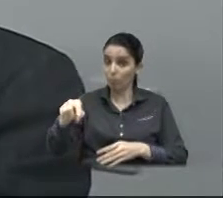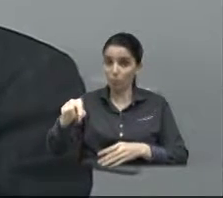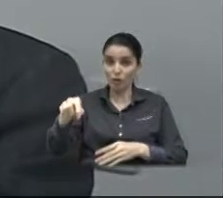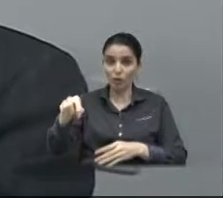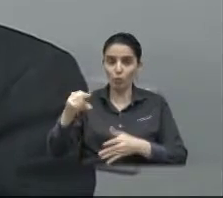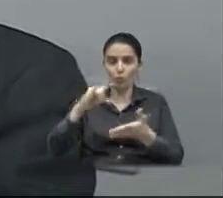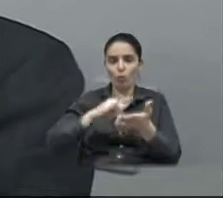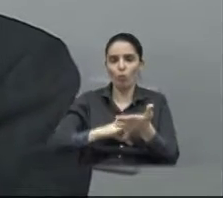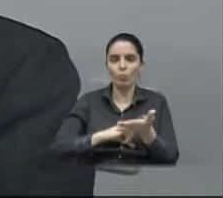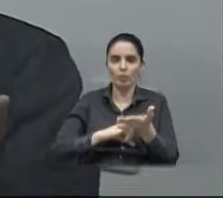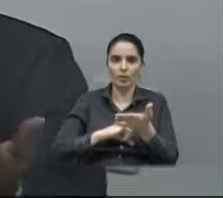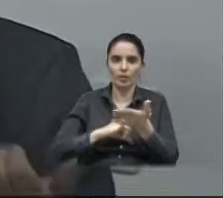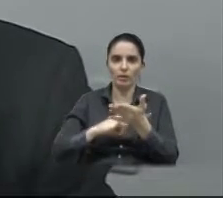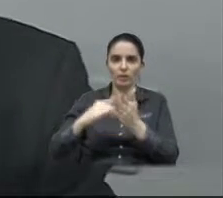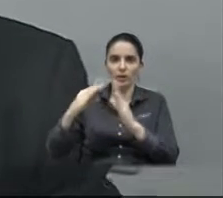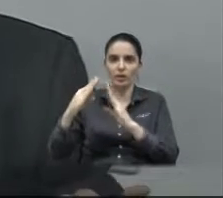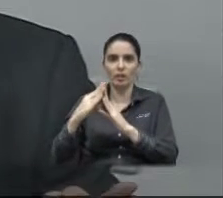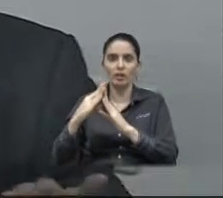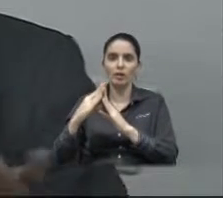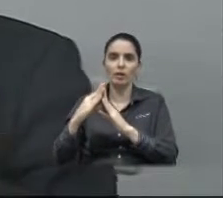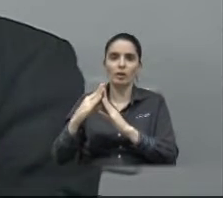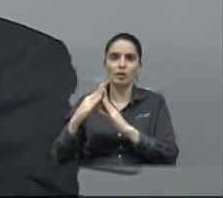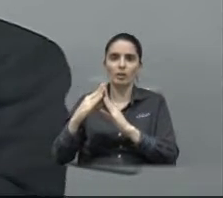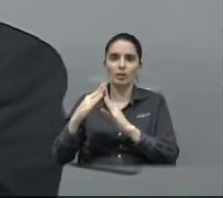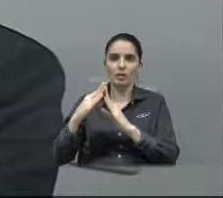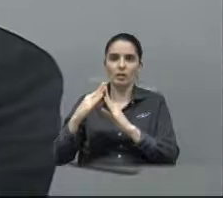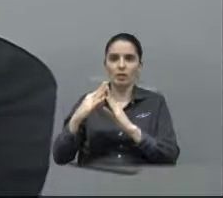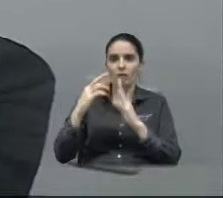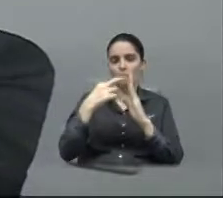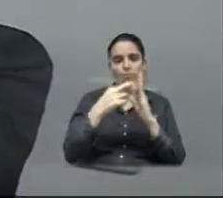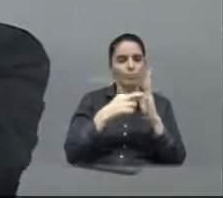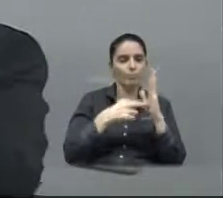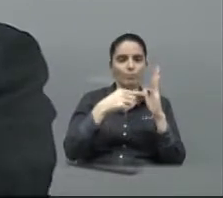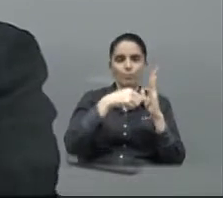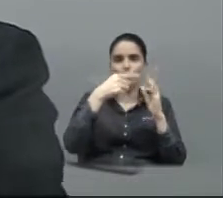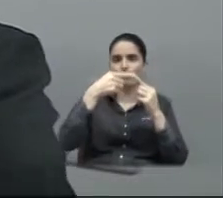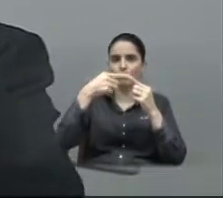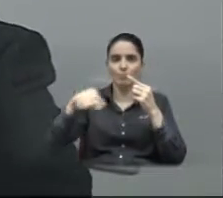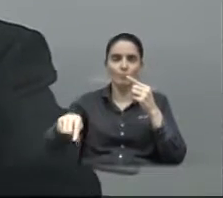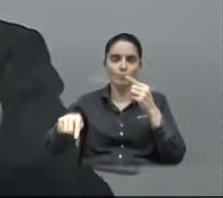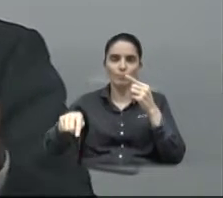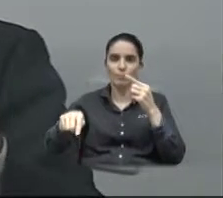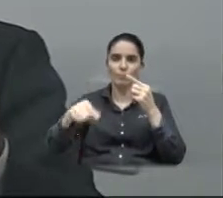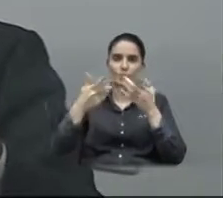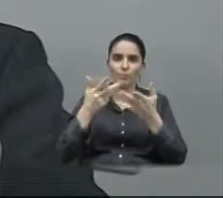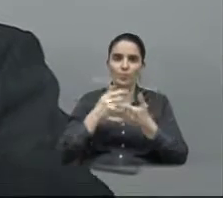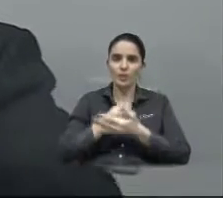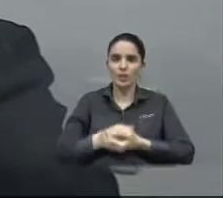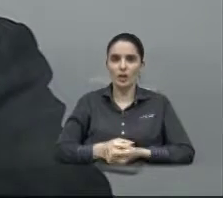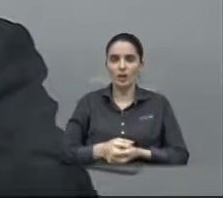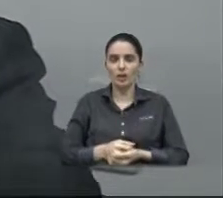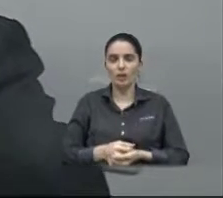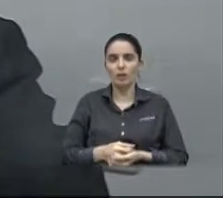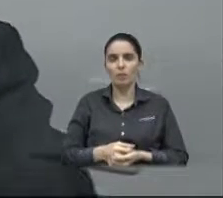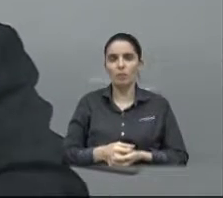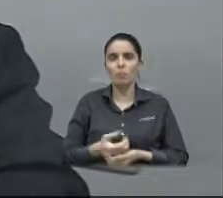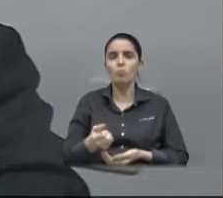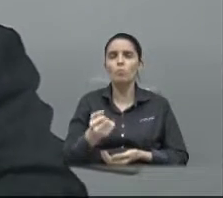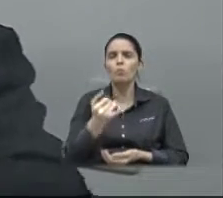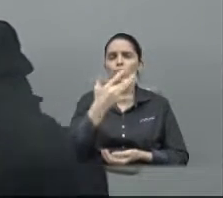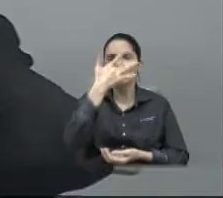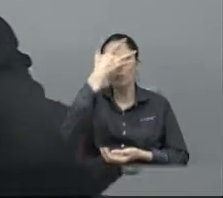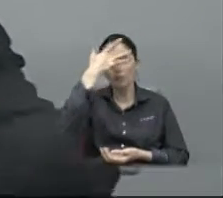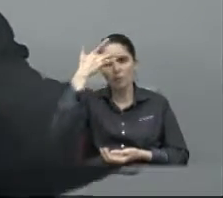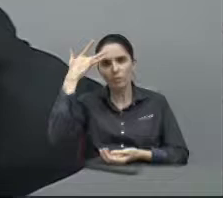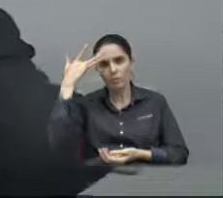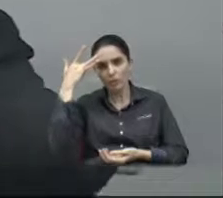que de baixa renda. Se são 70 mil casas de baixa renda, quantas pessoas